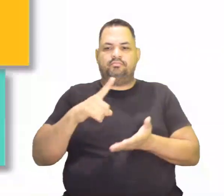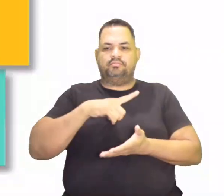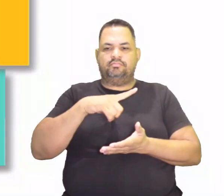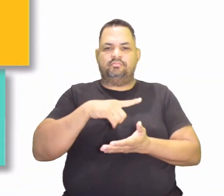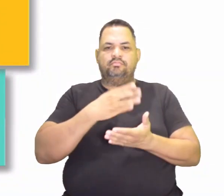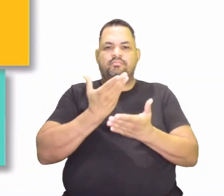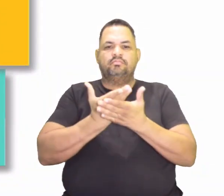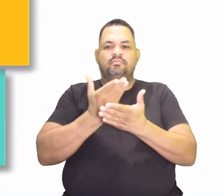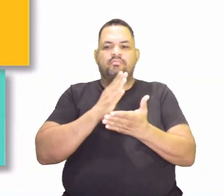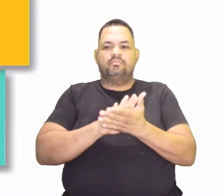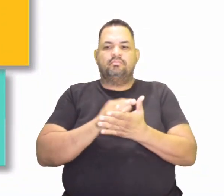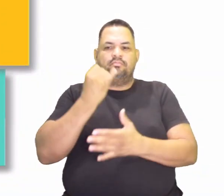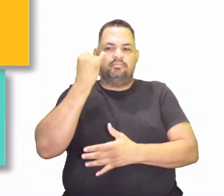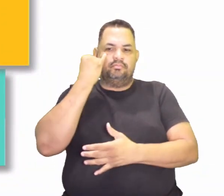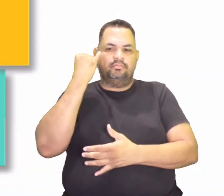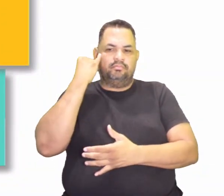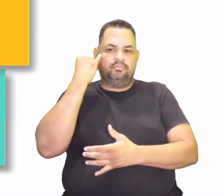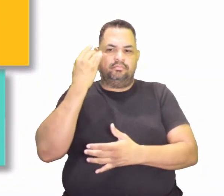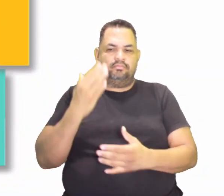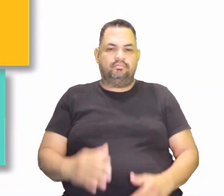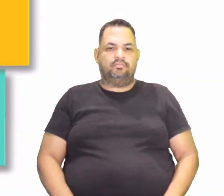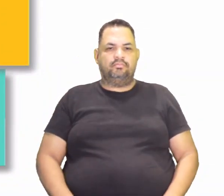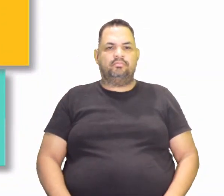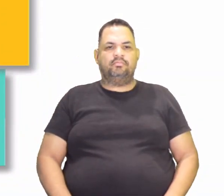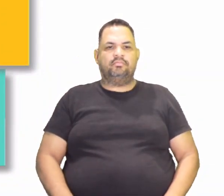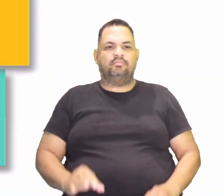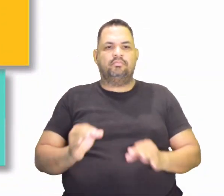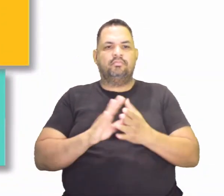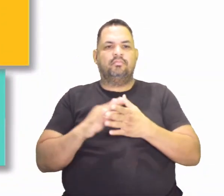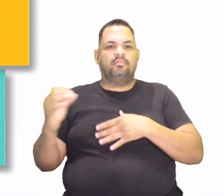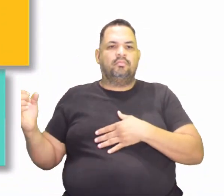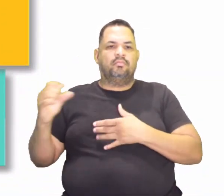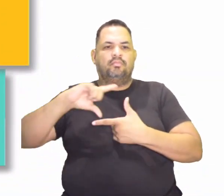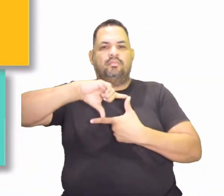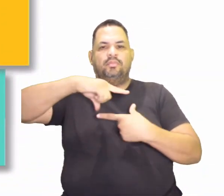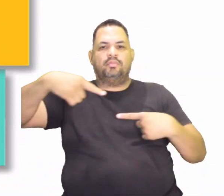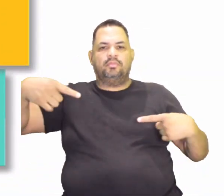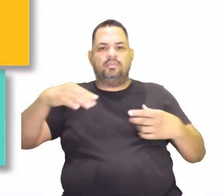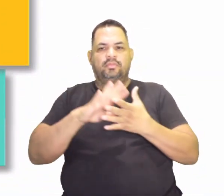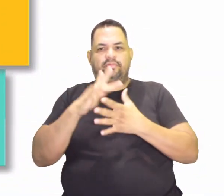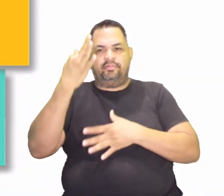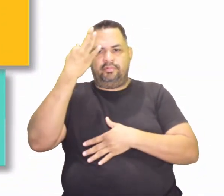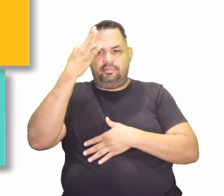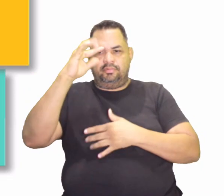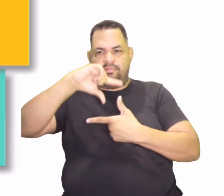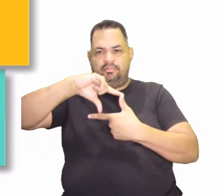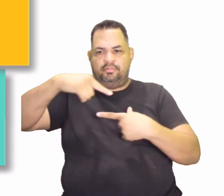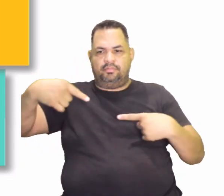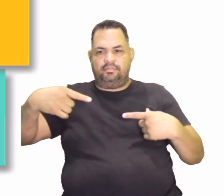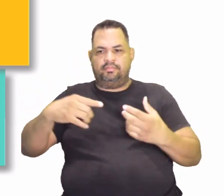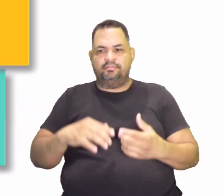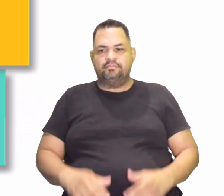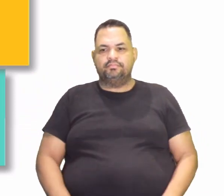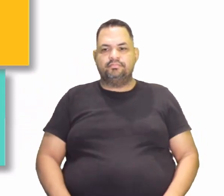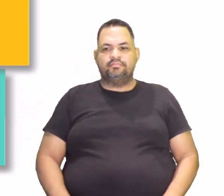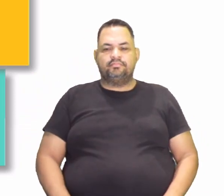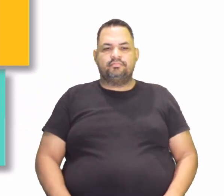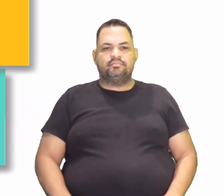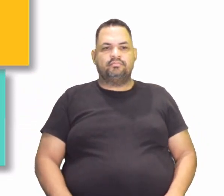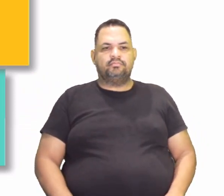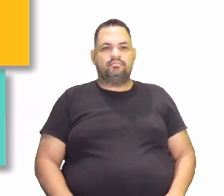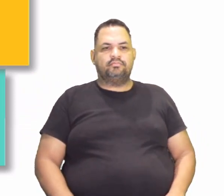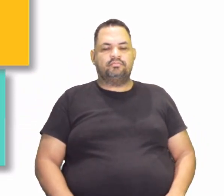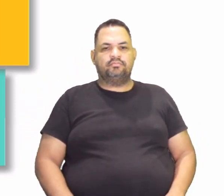o intérprete aí, né? O Sâmio. Modernidade e a filosofia moderna, gente. Vamos ver nessa aula o